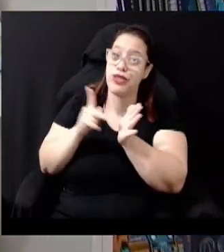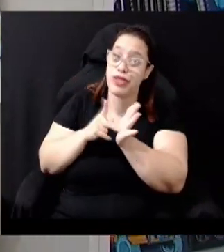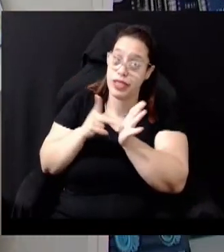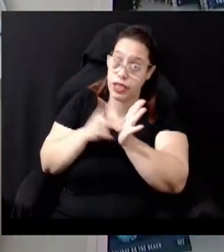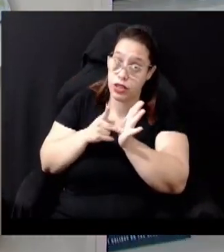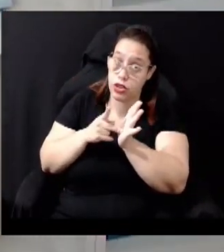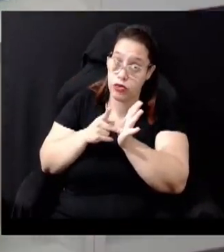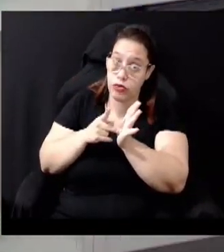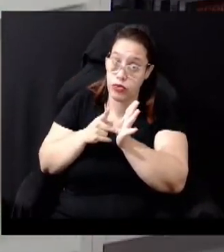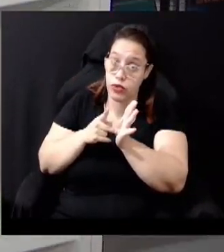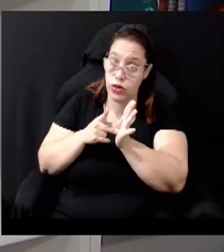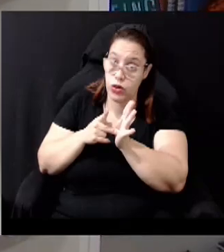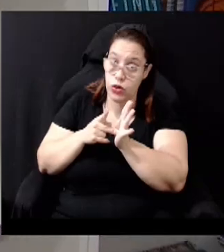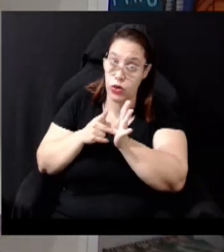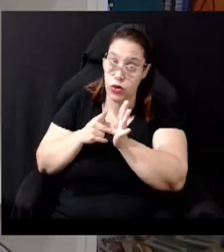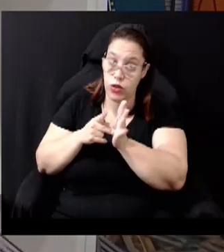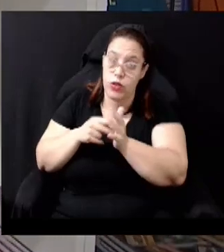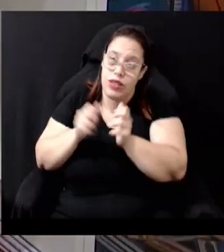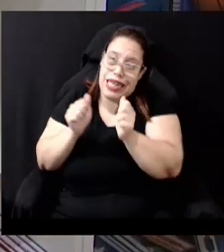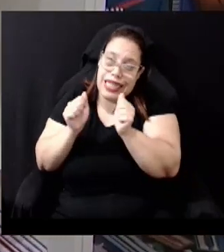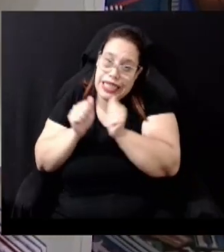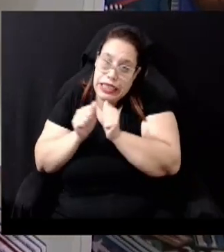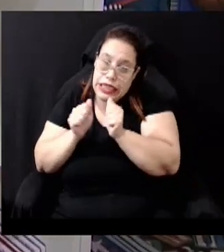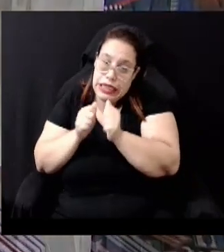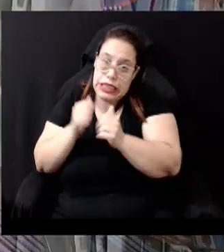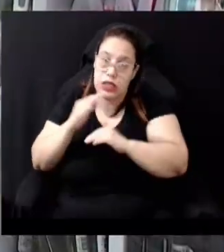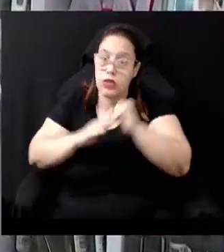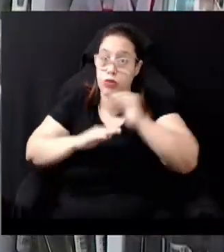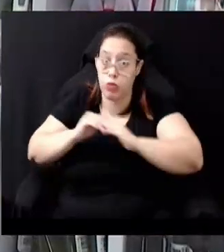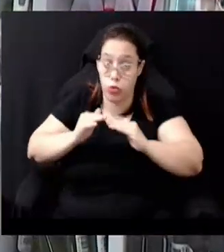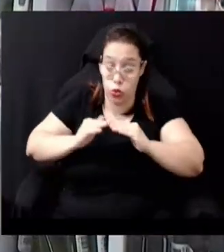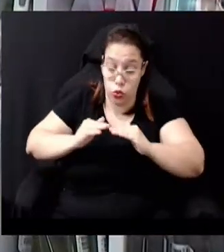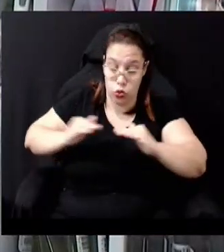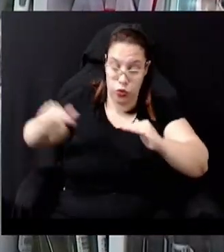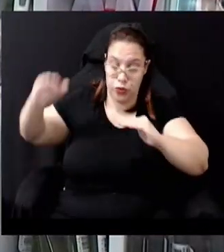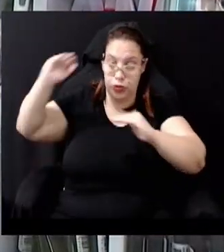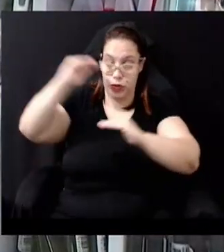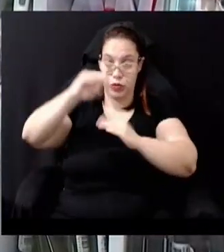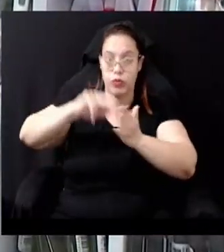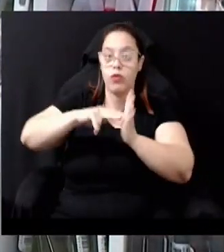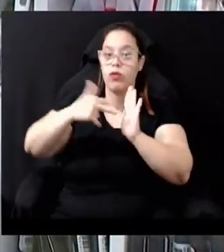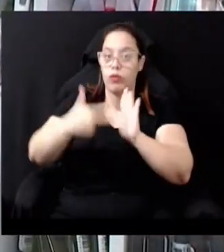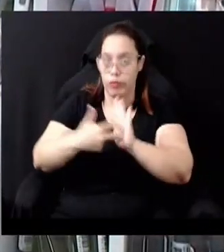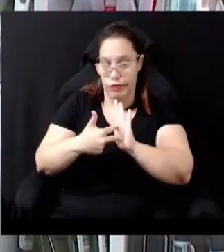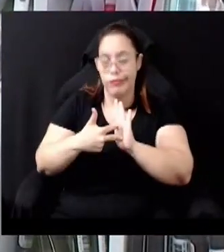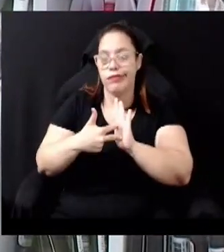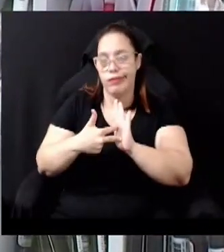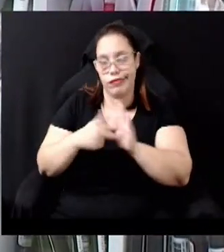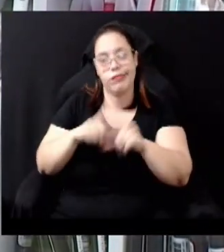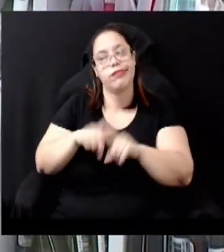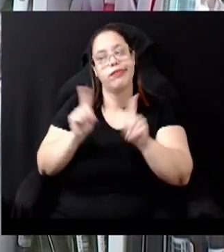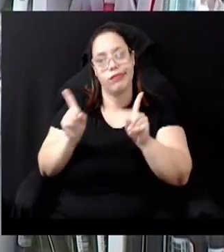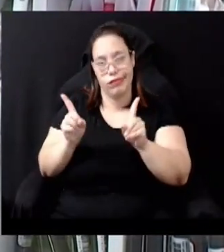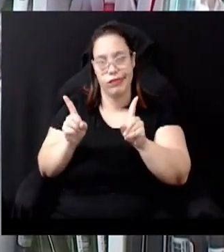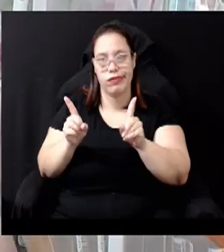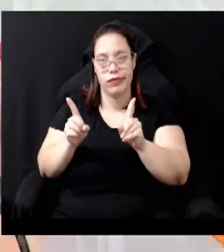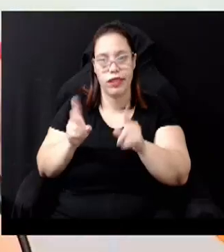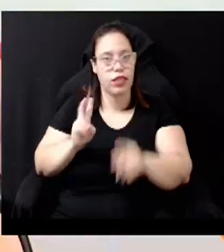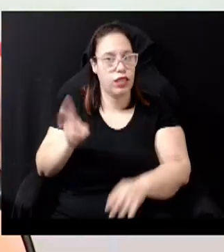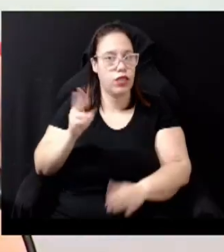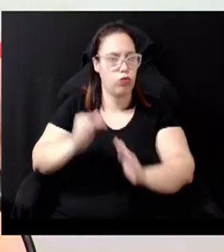todo mundo se contendo um pouco mais, os produtos tiveram uma alta também um pouco significativa. Mas a gente está sempre em crescimento, sempre